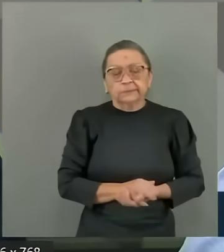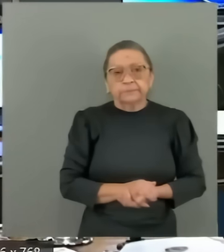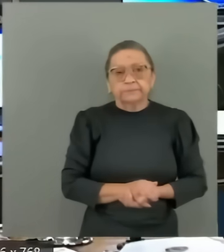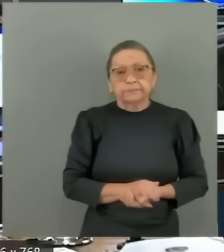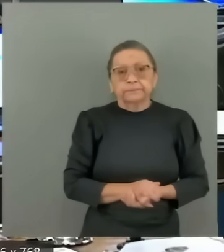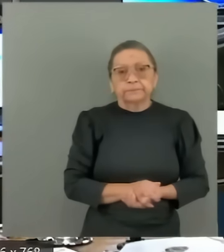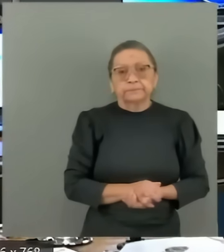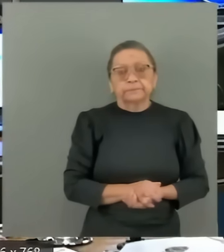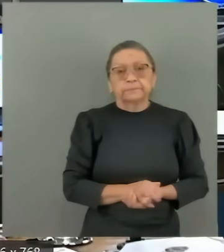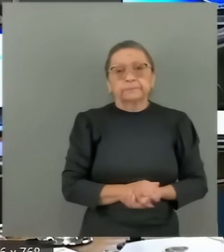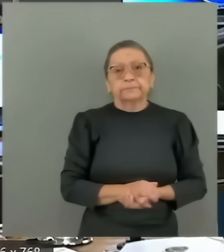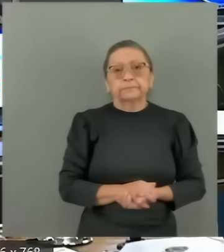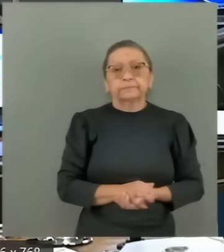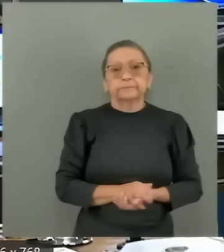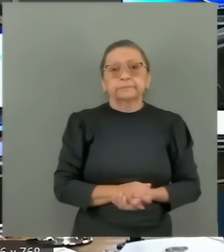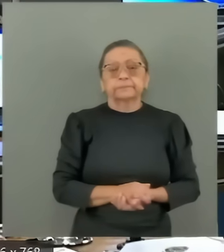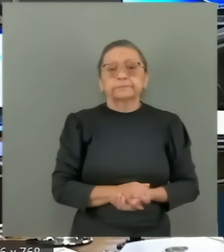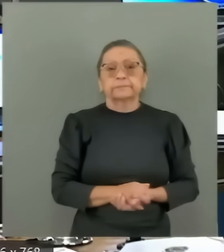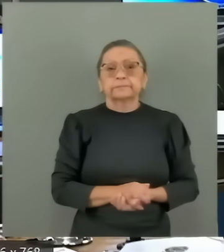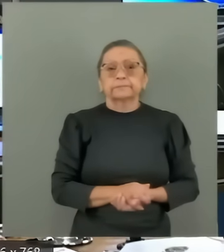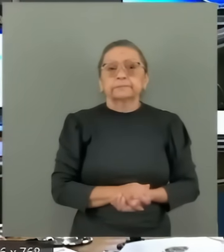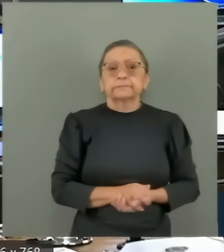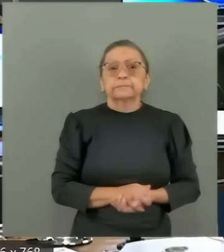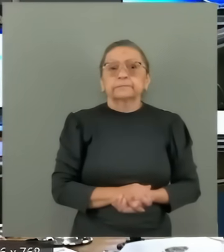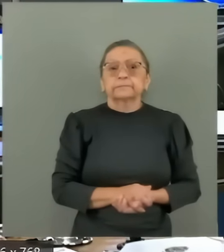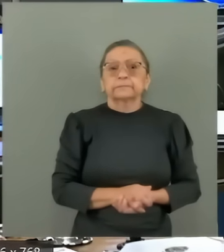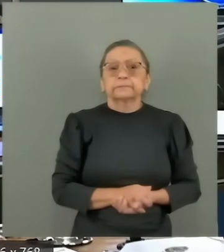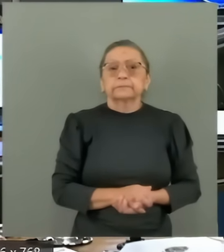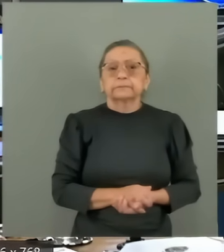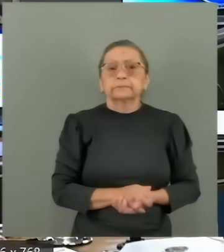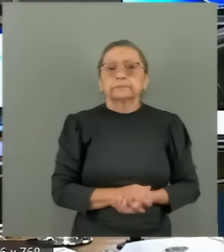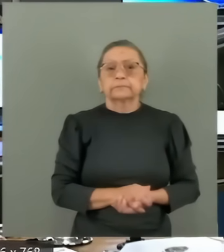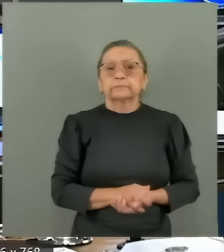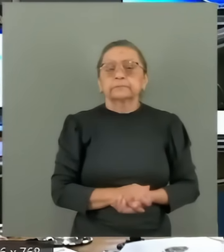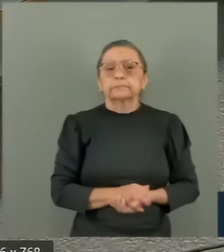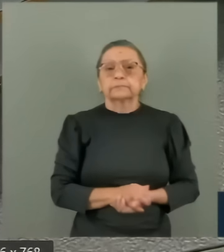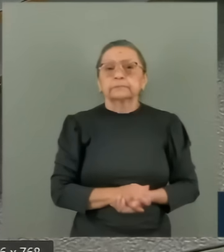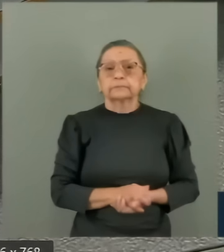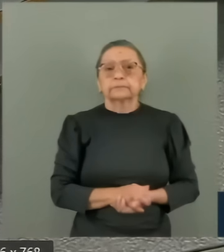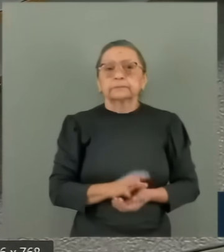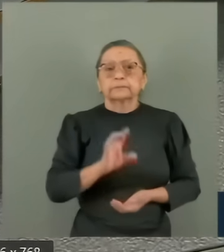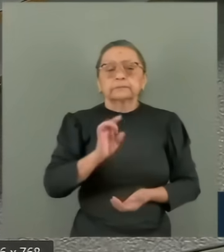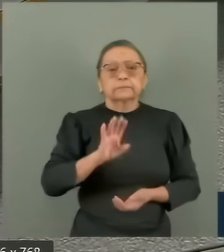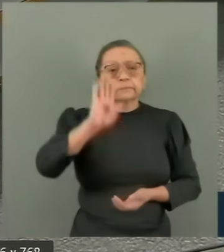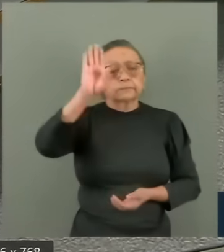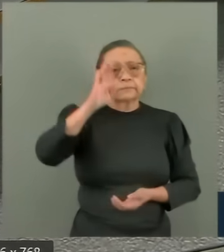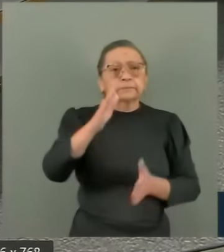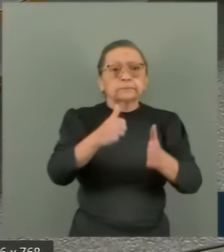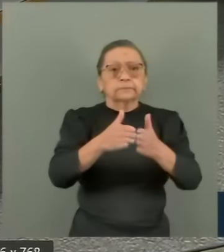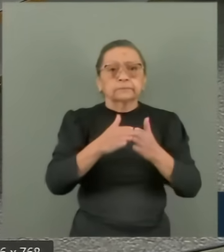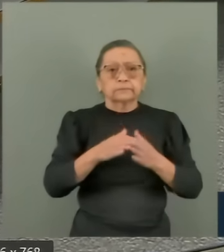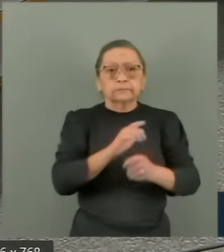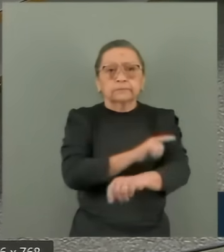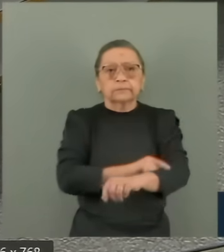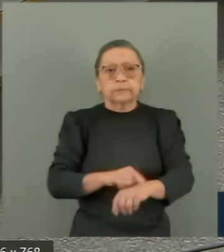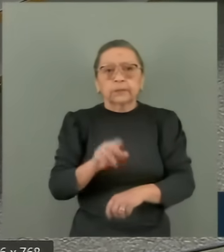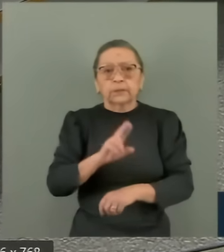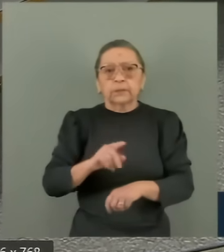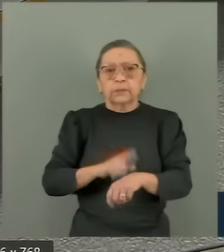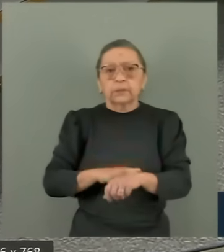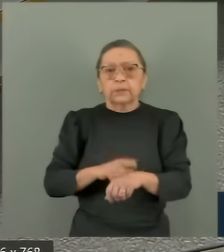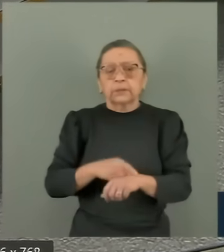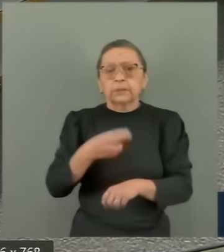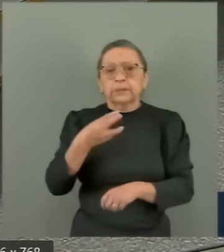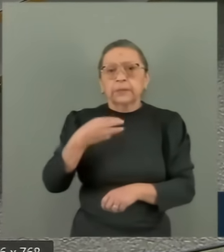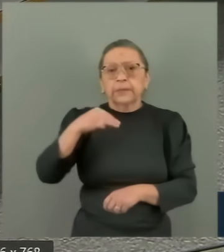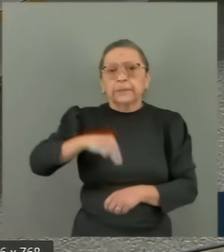Ok. Senhor presidente, só pedir uma gentileza, Vossa Excelência. Eu queria usar o tempo dele, mas eu vou 3 minutos.